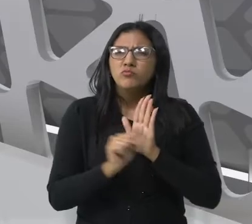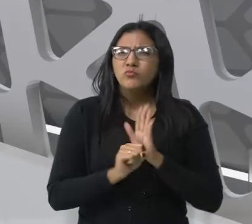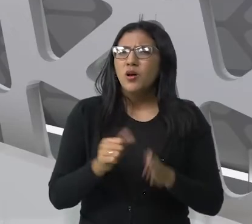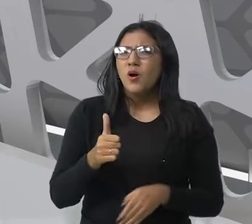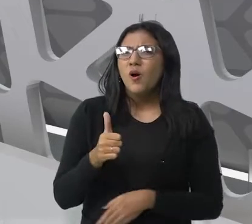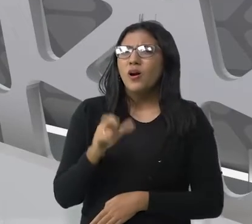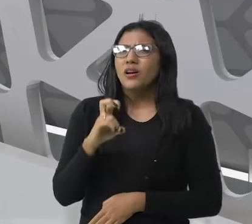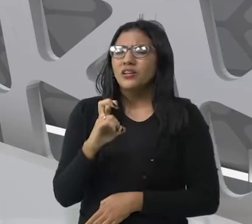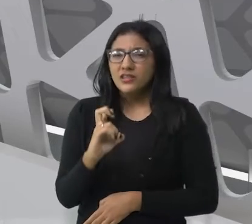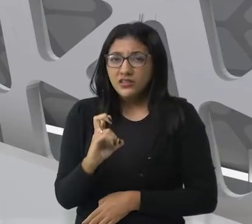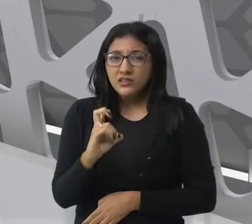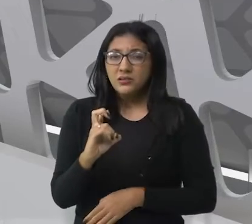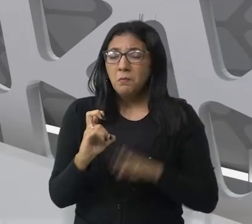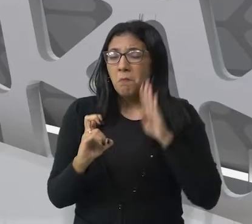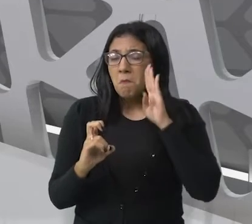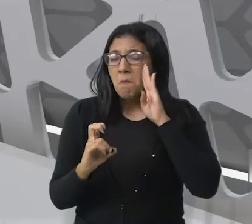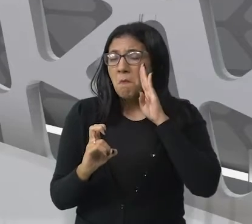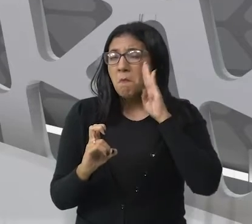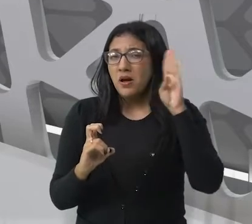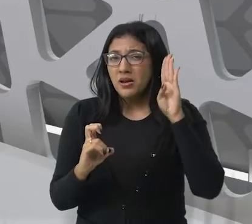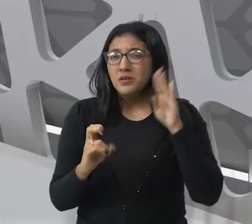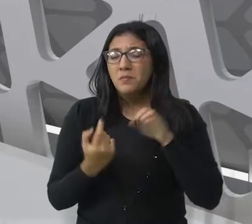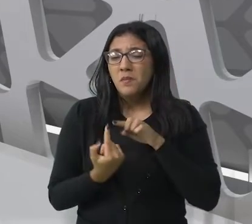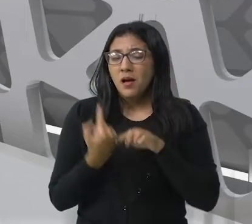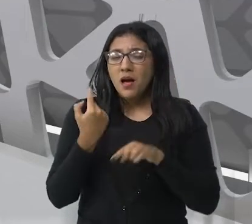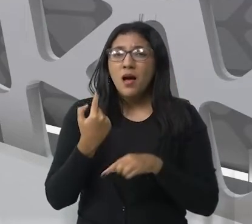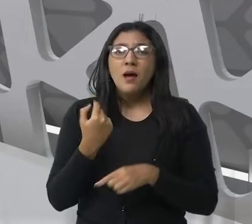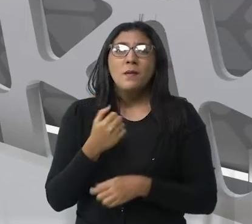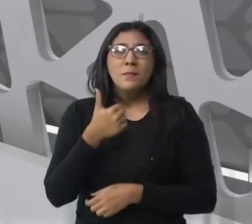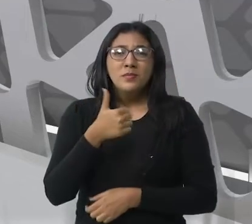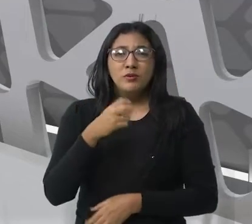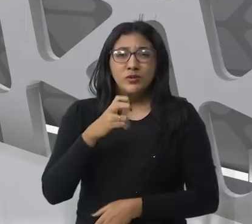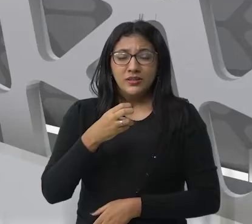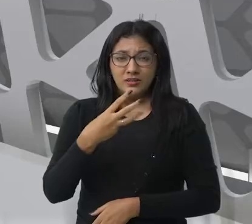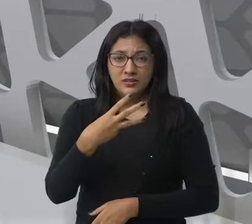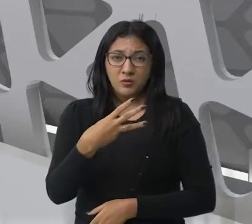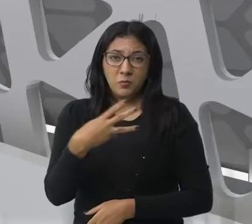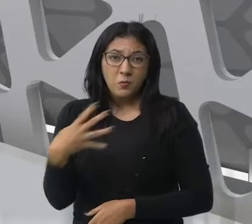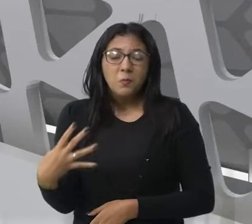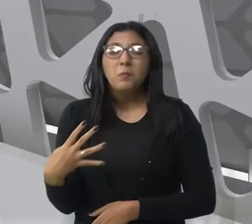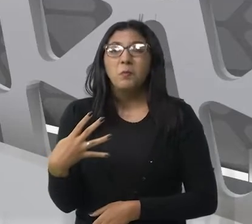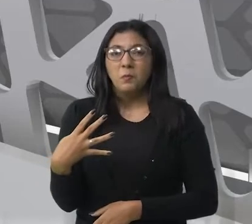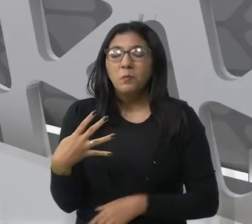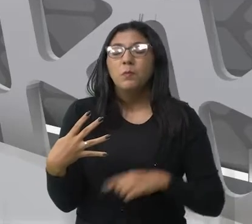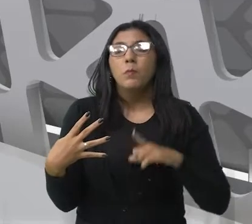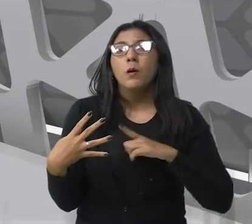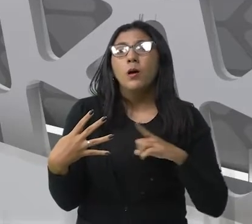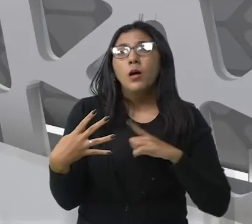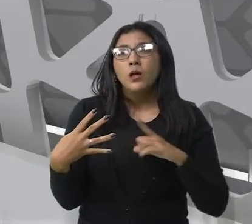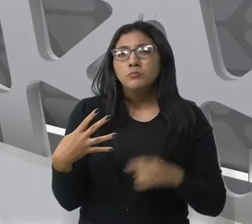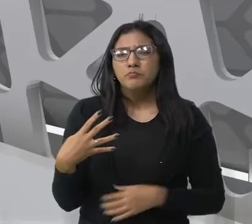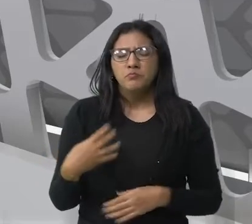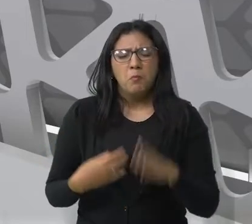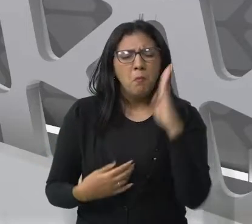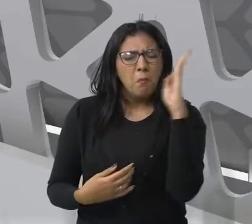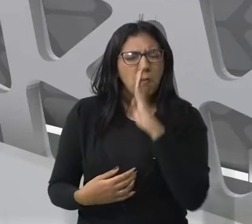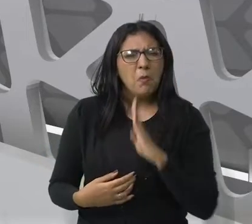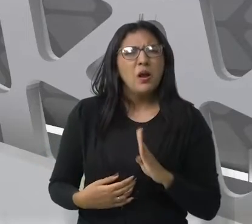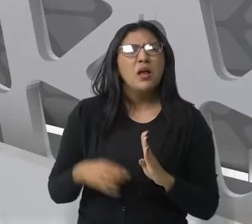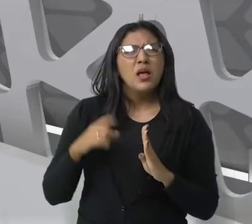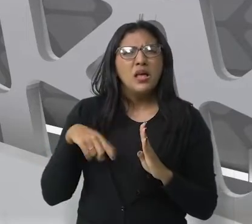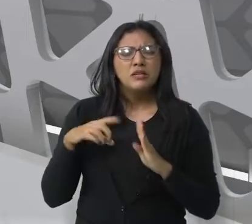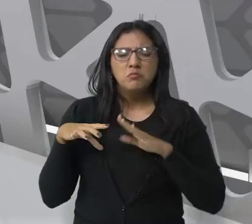XV, principalmente aí na época de 1534, a gente verifica que o Brasil ele foi descoberto